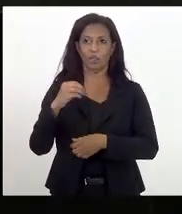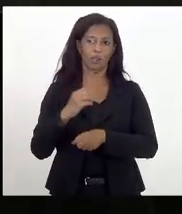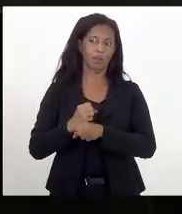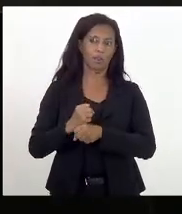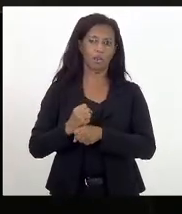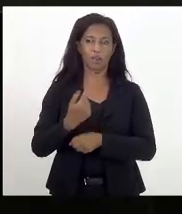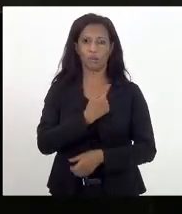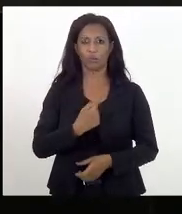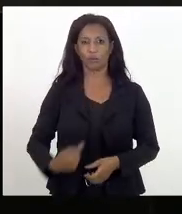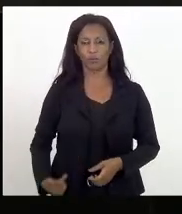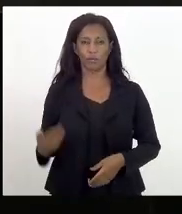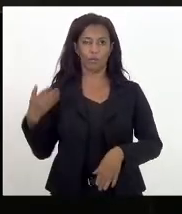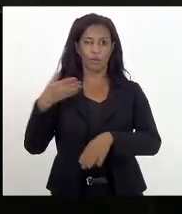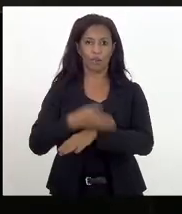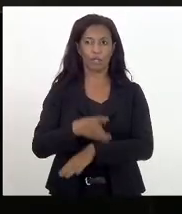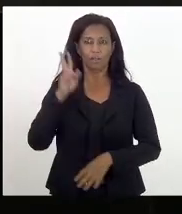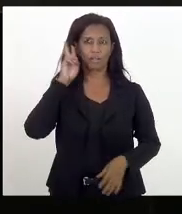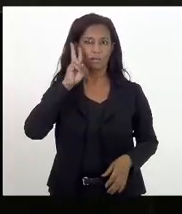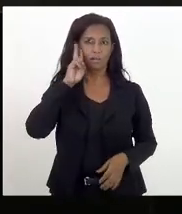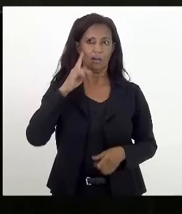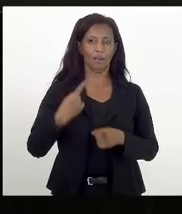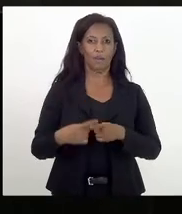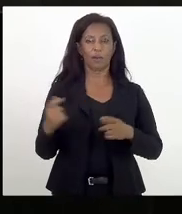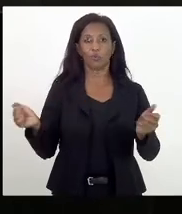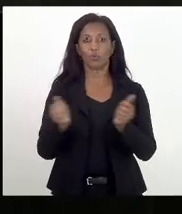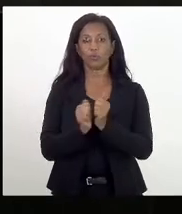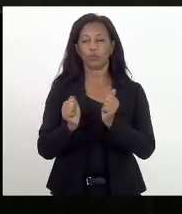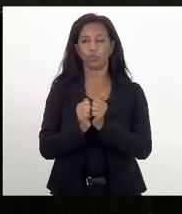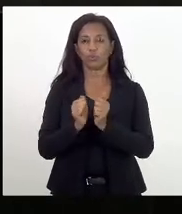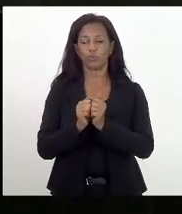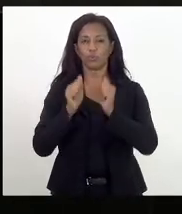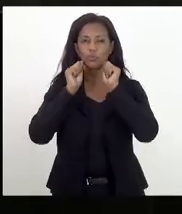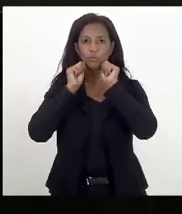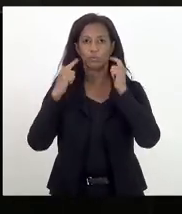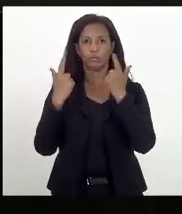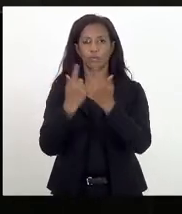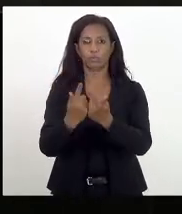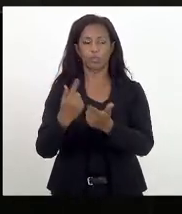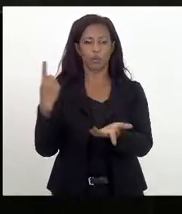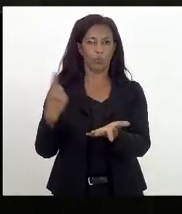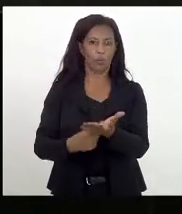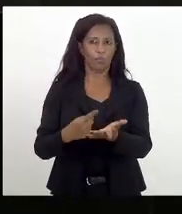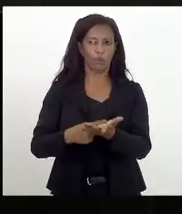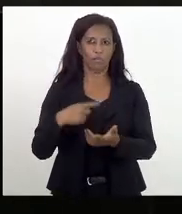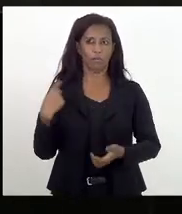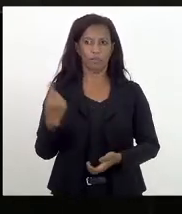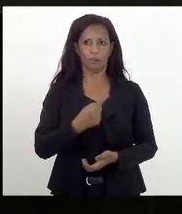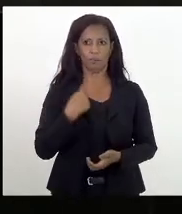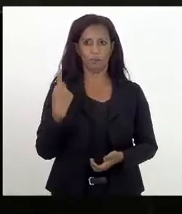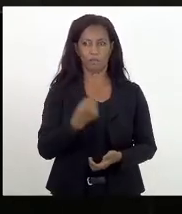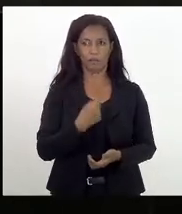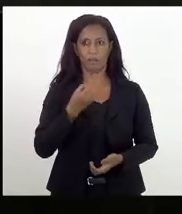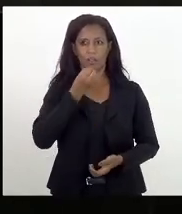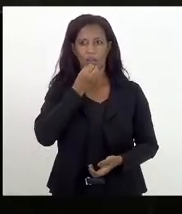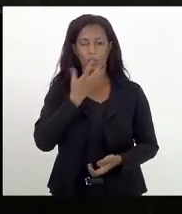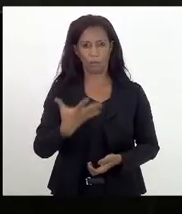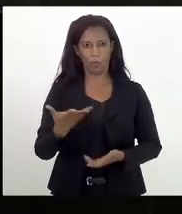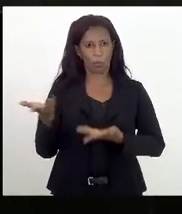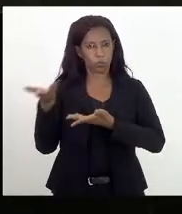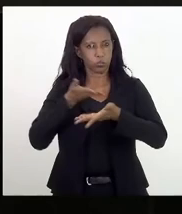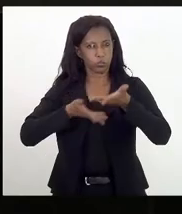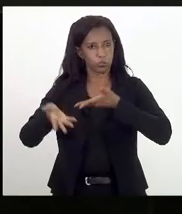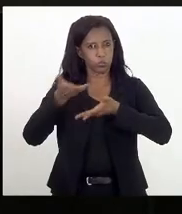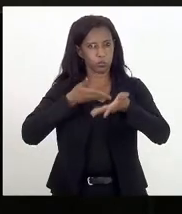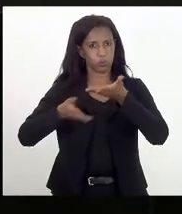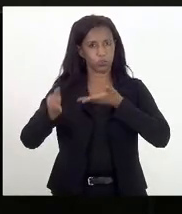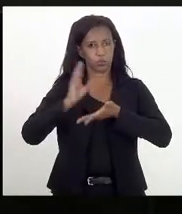o governo entra na história porque junto com a Assembleia Legislativa um compromisso que temos com a boa vez ação